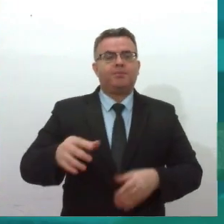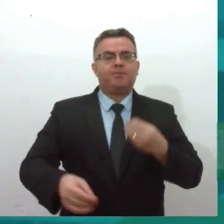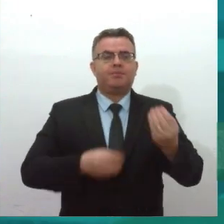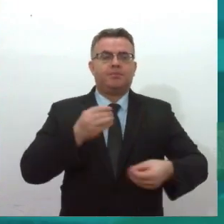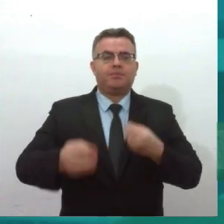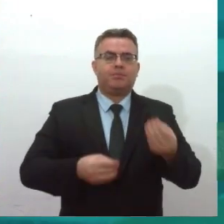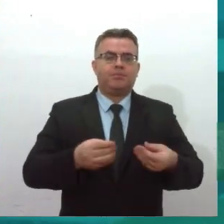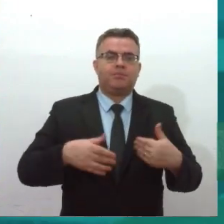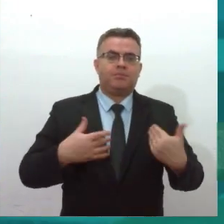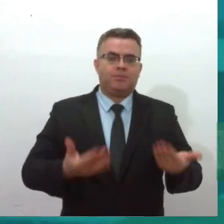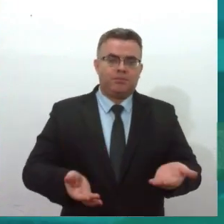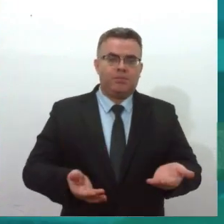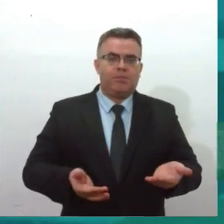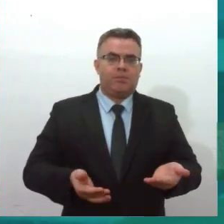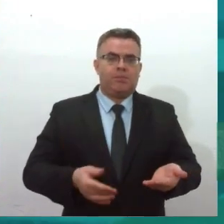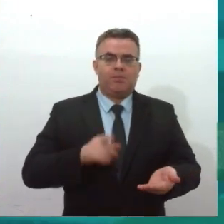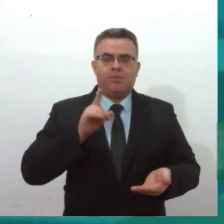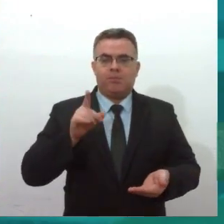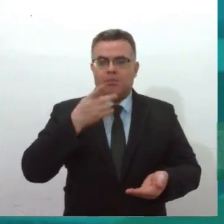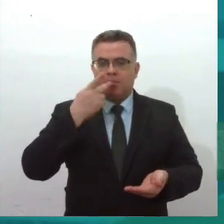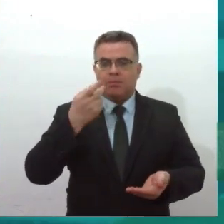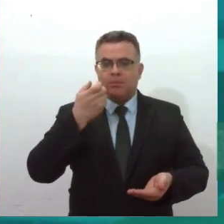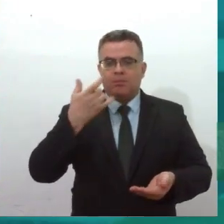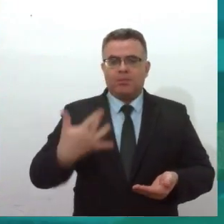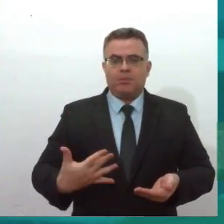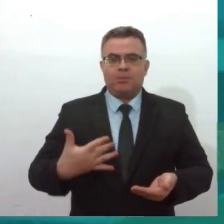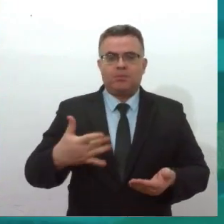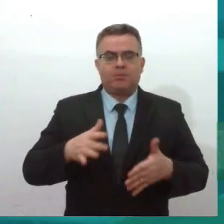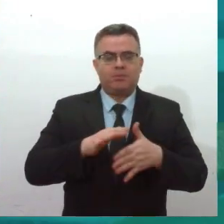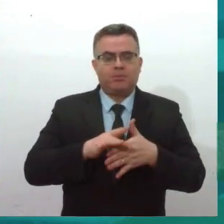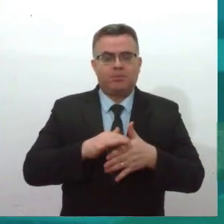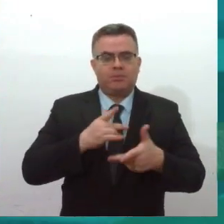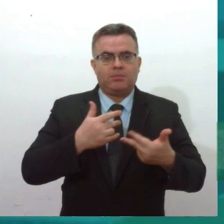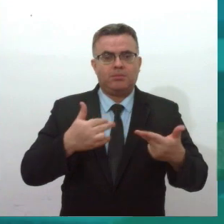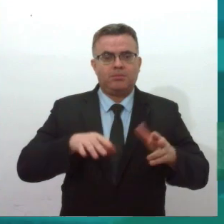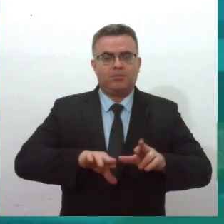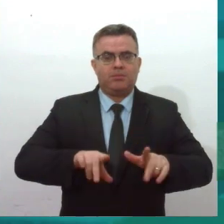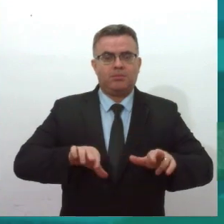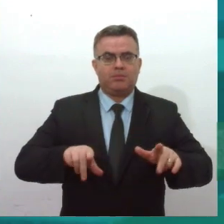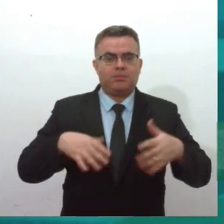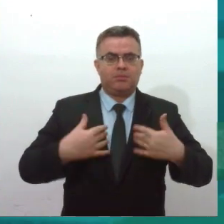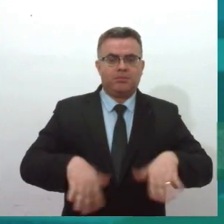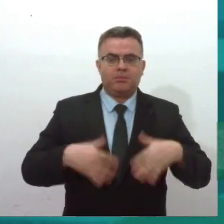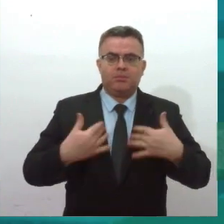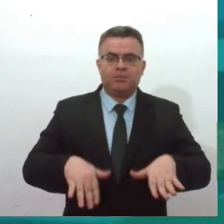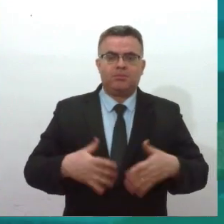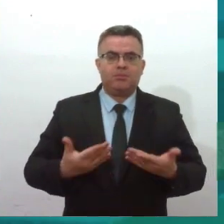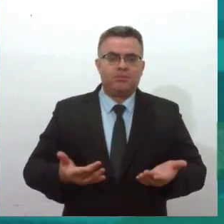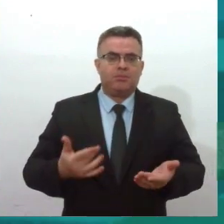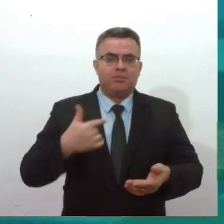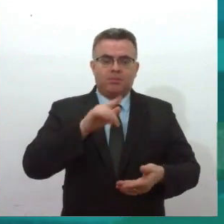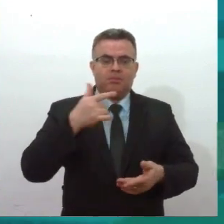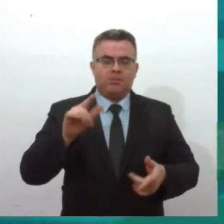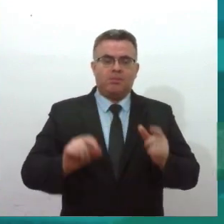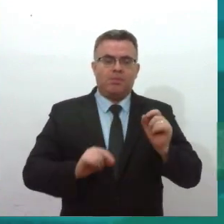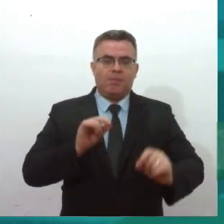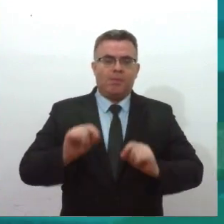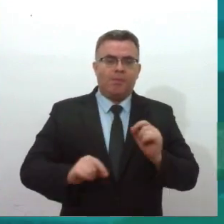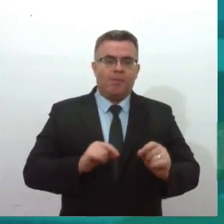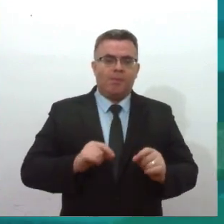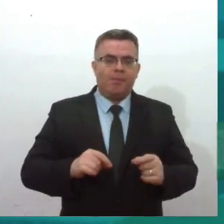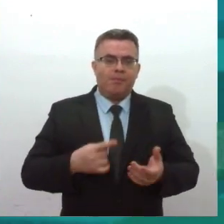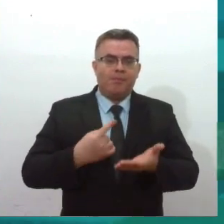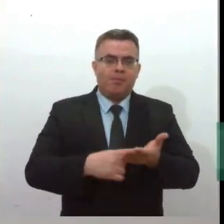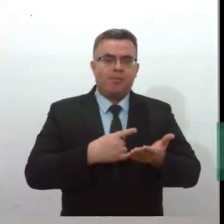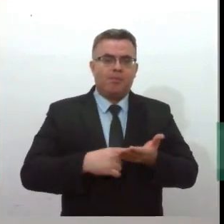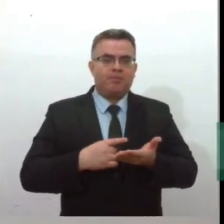exemplo da como a deputada falou né como a produtora falou mas a gente tem que entender o seguinte por exemplo o fotom